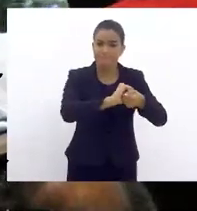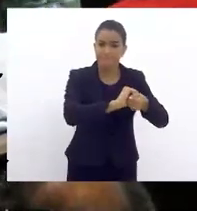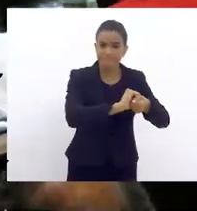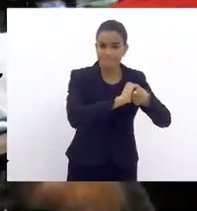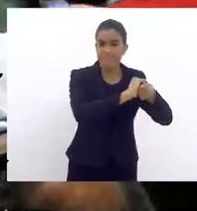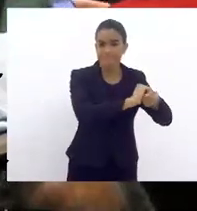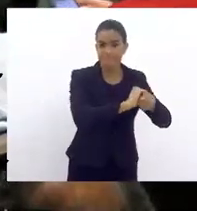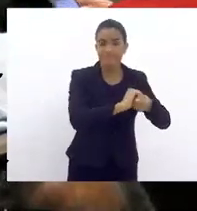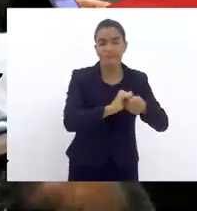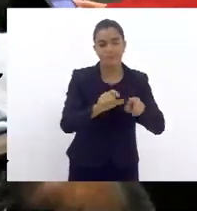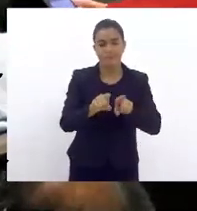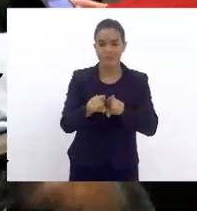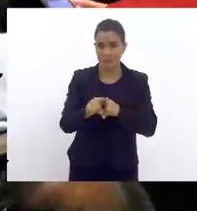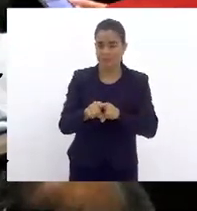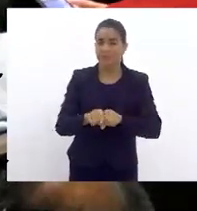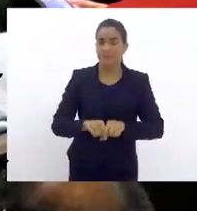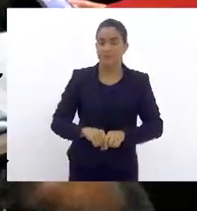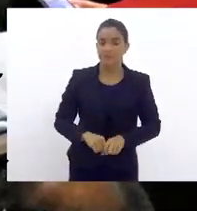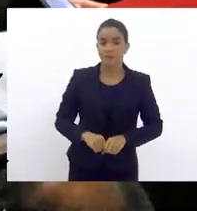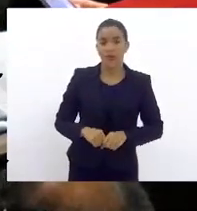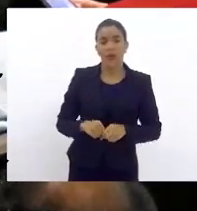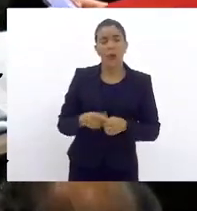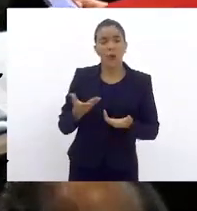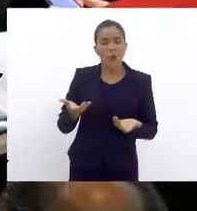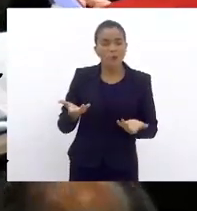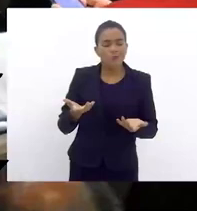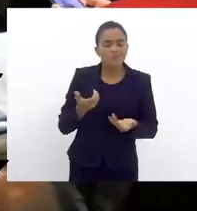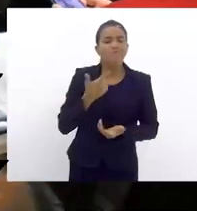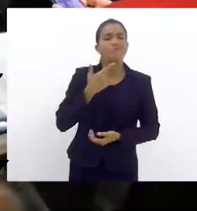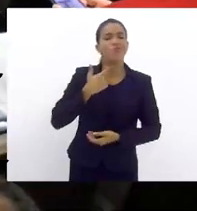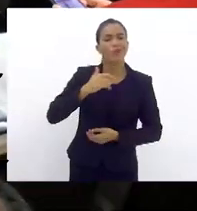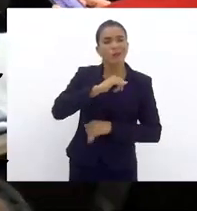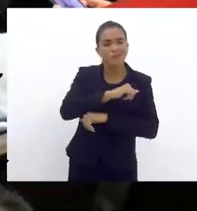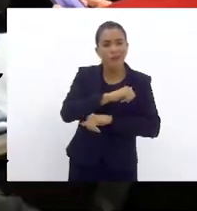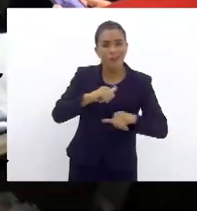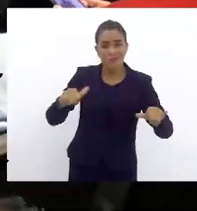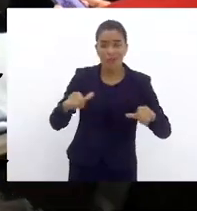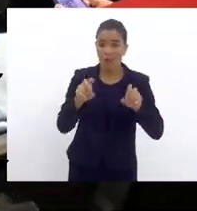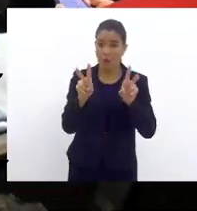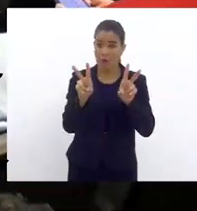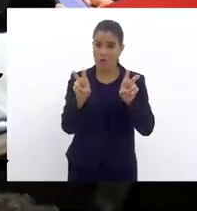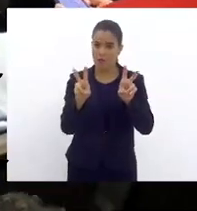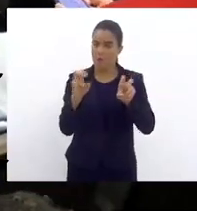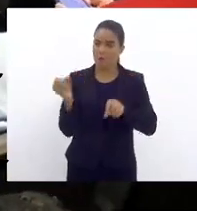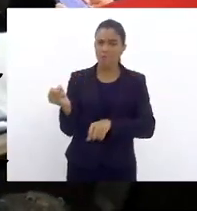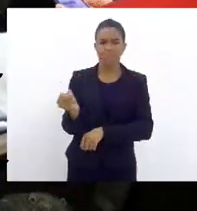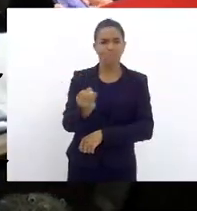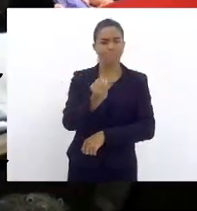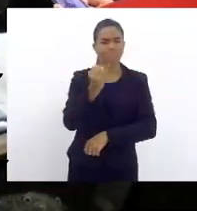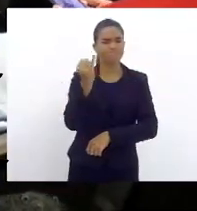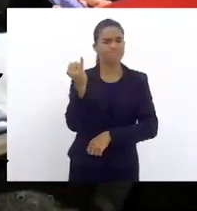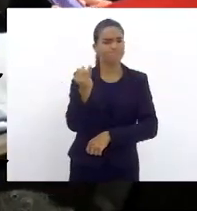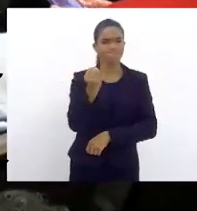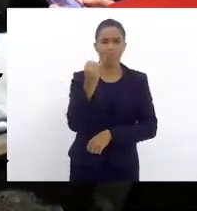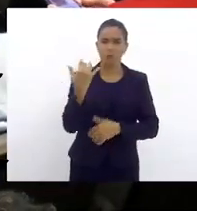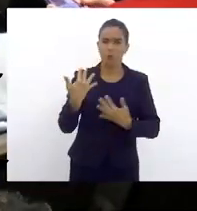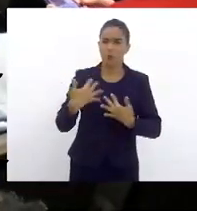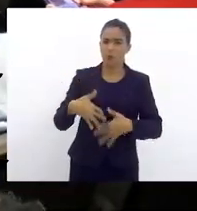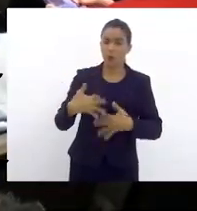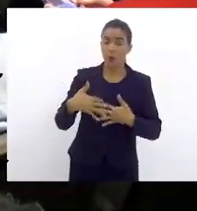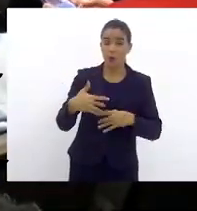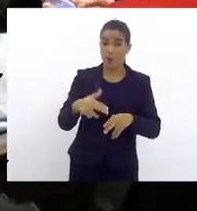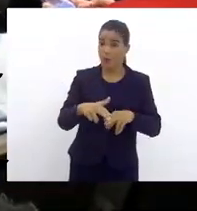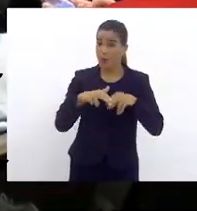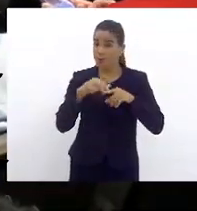audiência quero dizer que é um tema extrema importância visto que a nossa